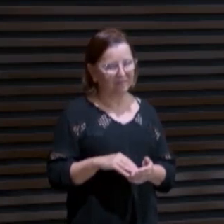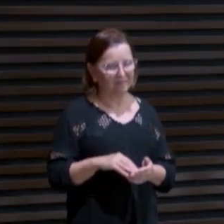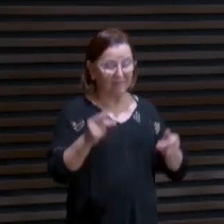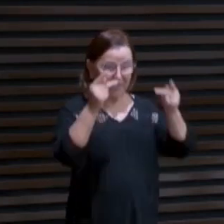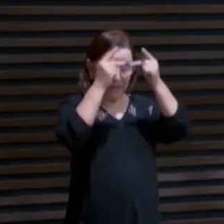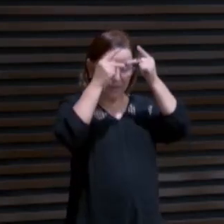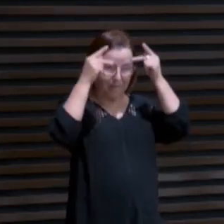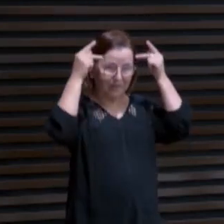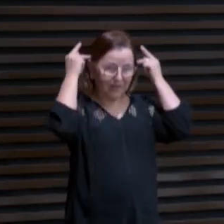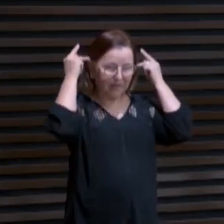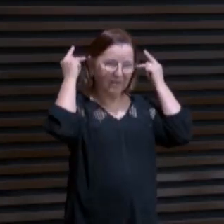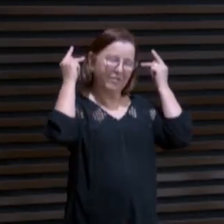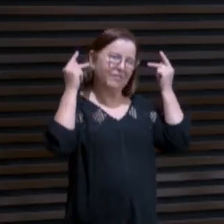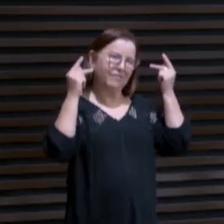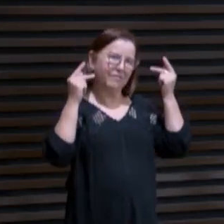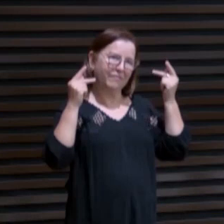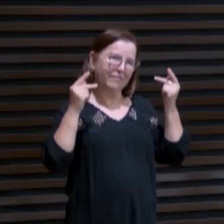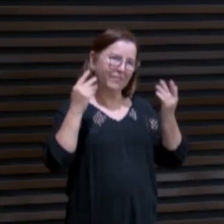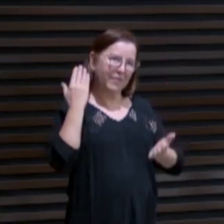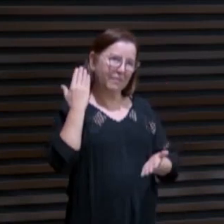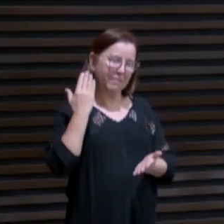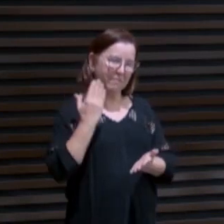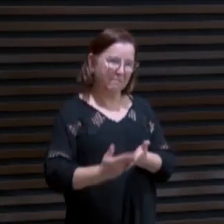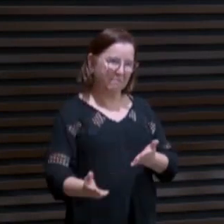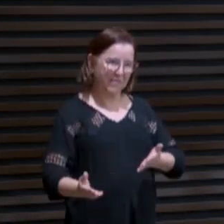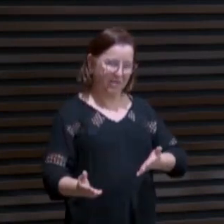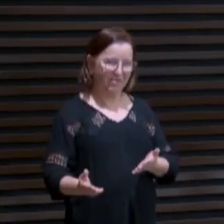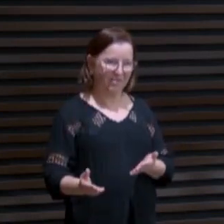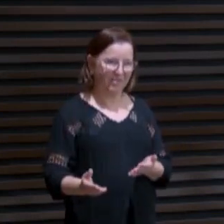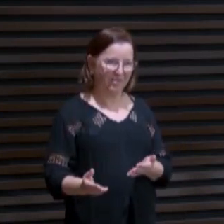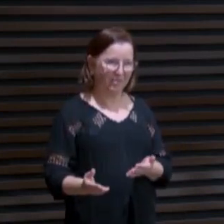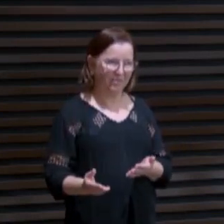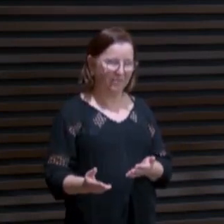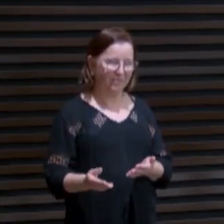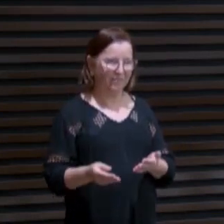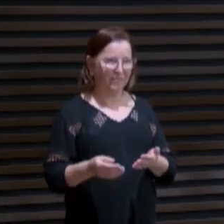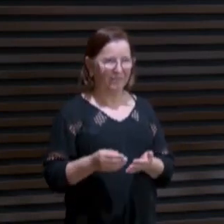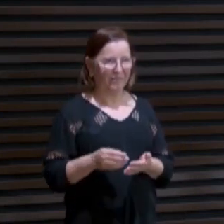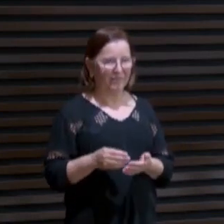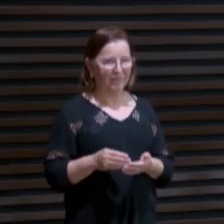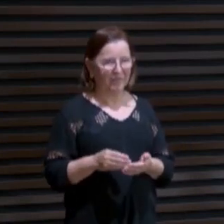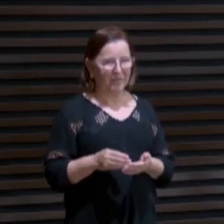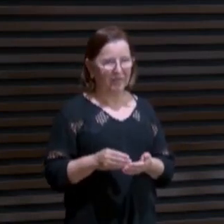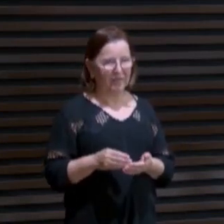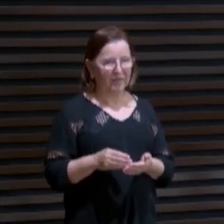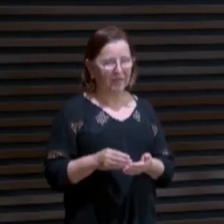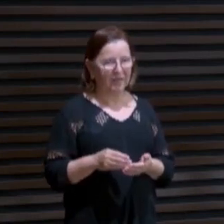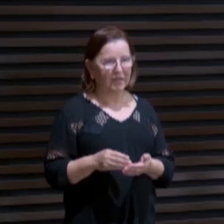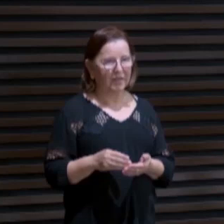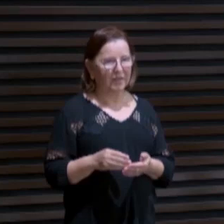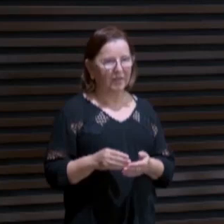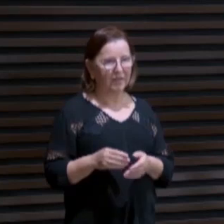Pilatos havia perdido a sua oportunidade. Ele não receberia